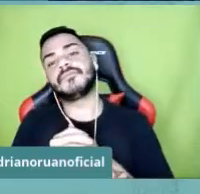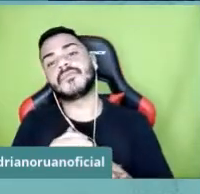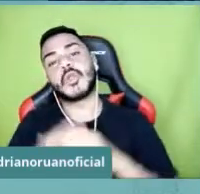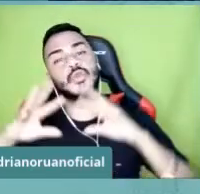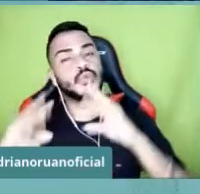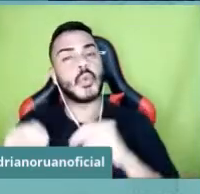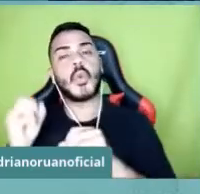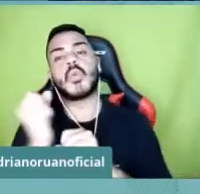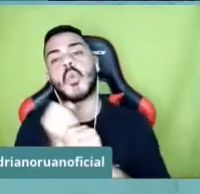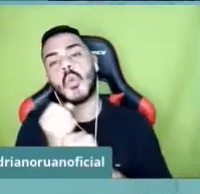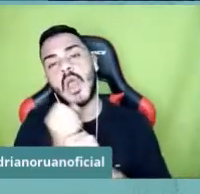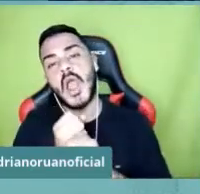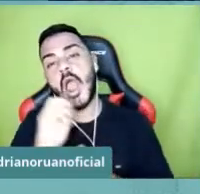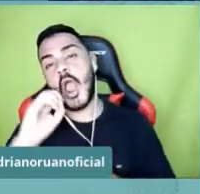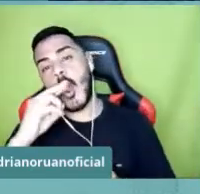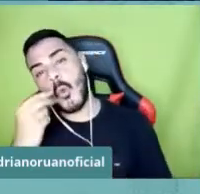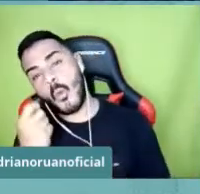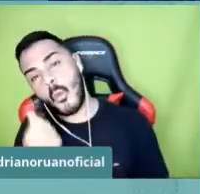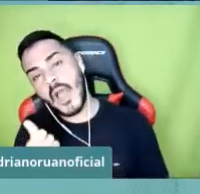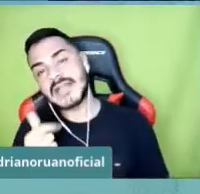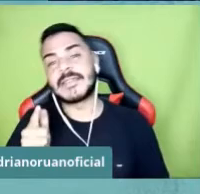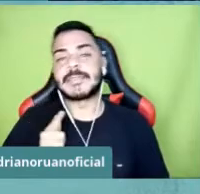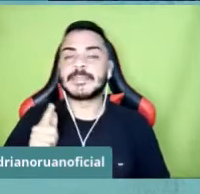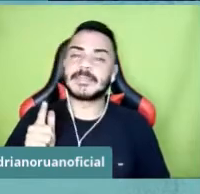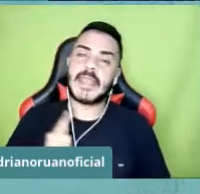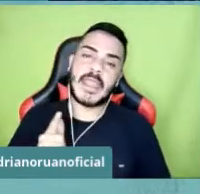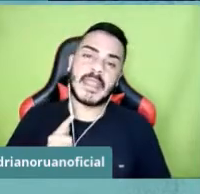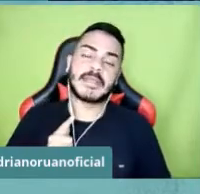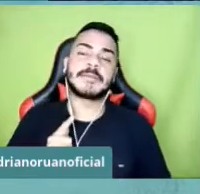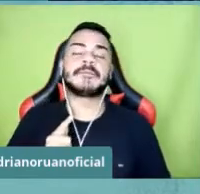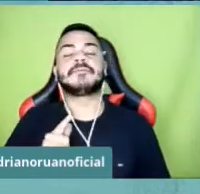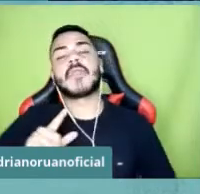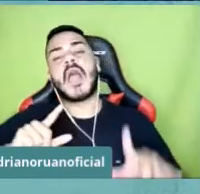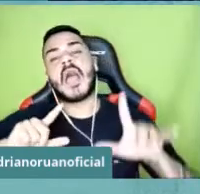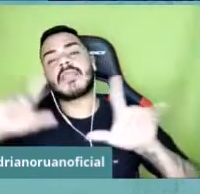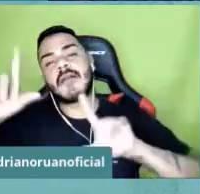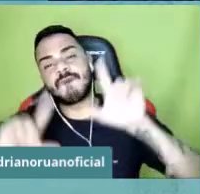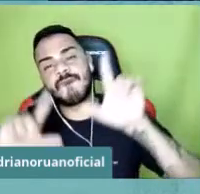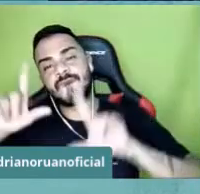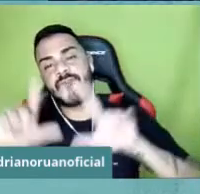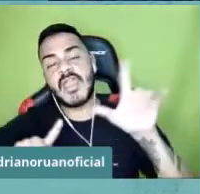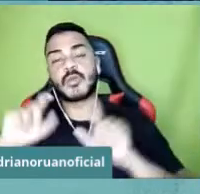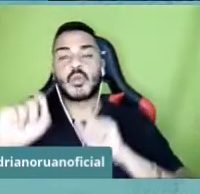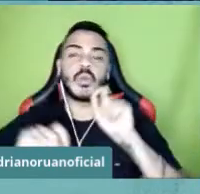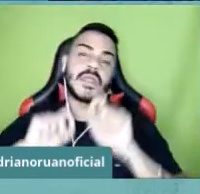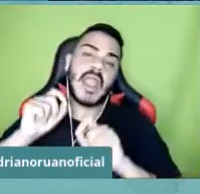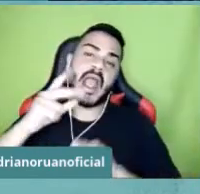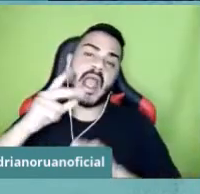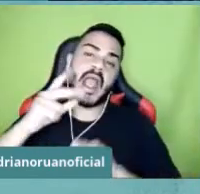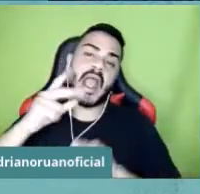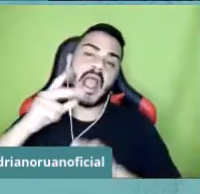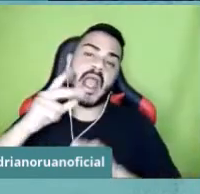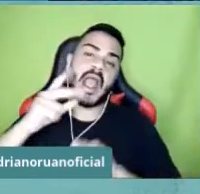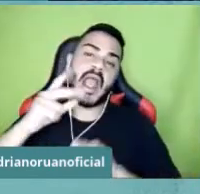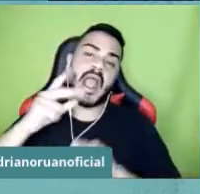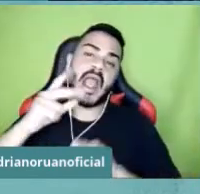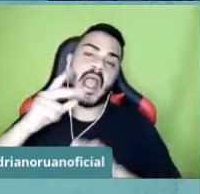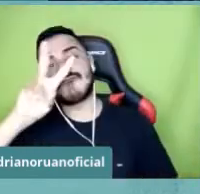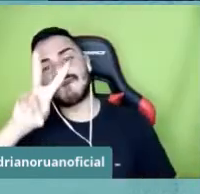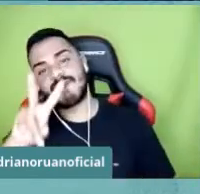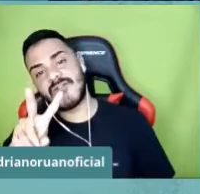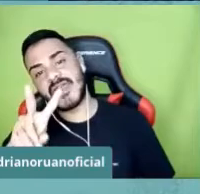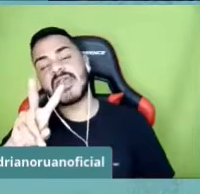ano, ou quase todo ano, a gente tem na mídia a notícia de que uma vacina para o HIV teve bons